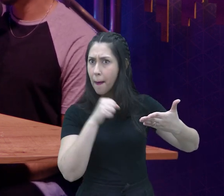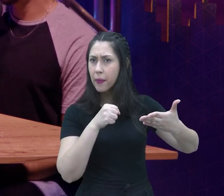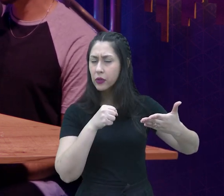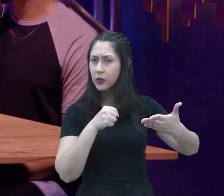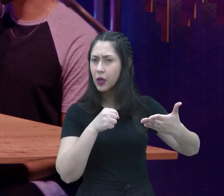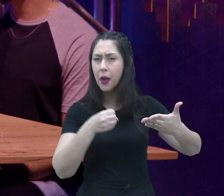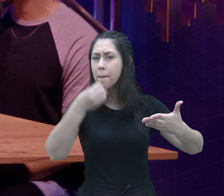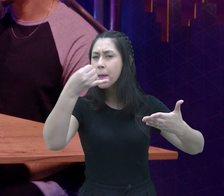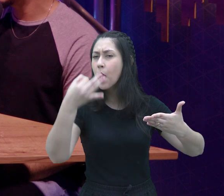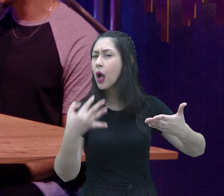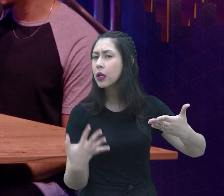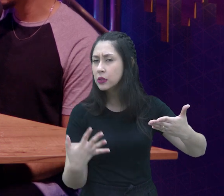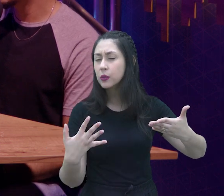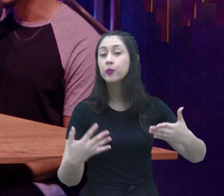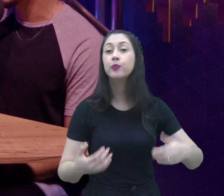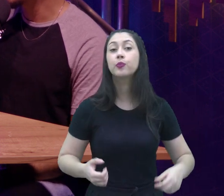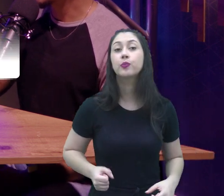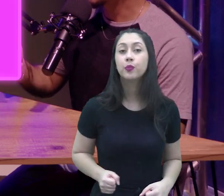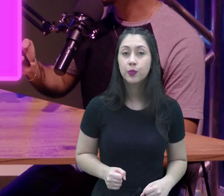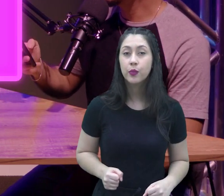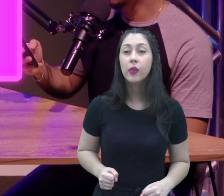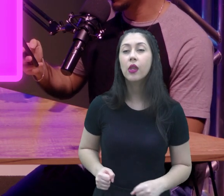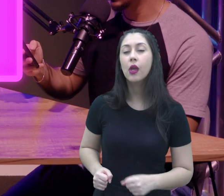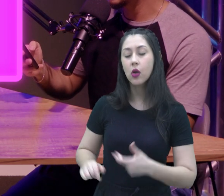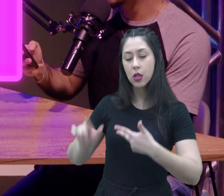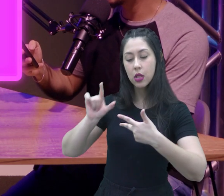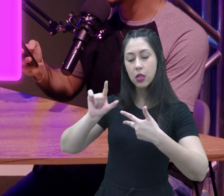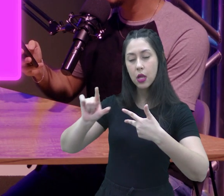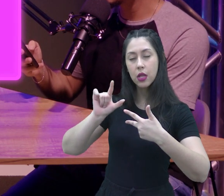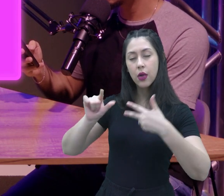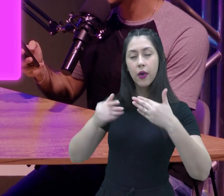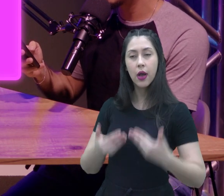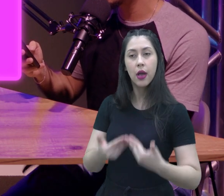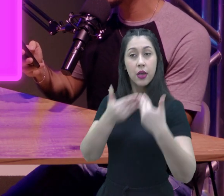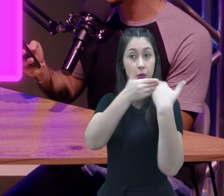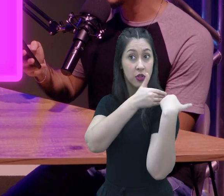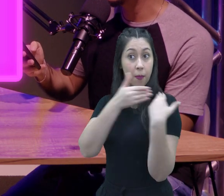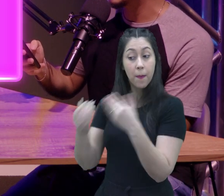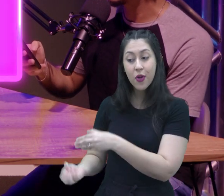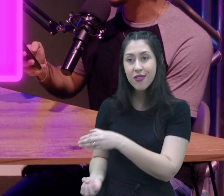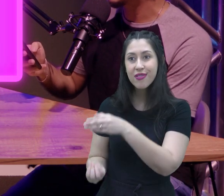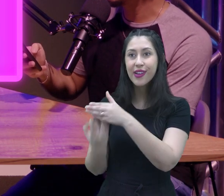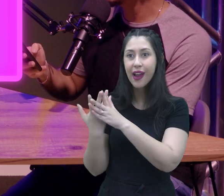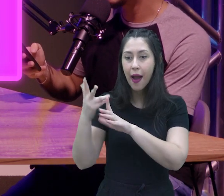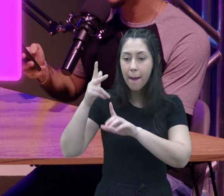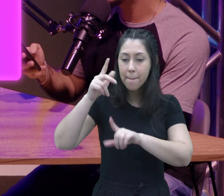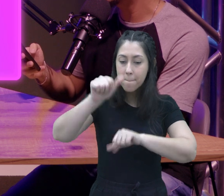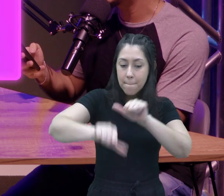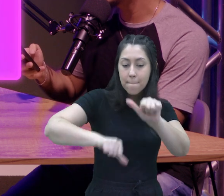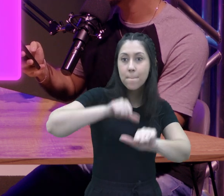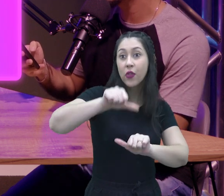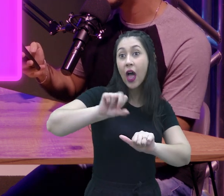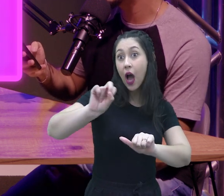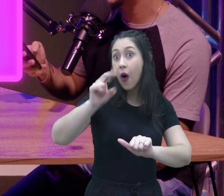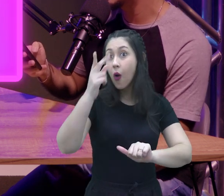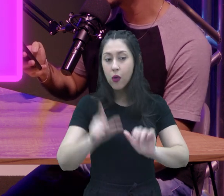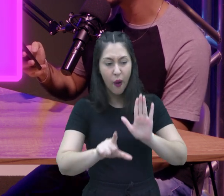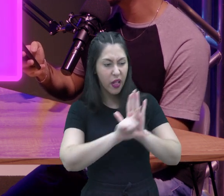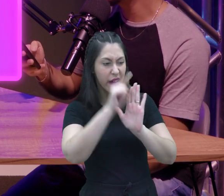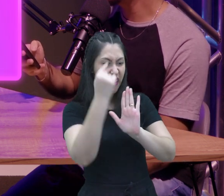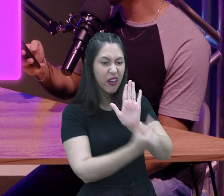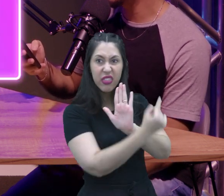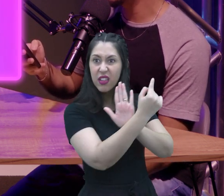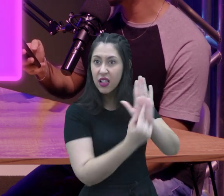a definição do poder legislativo. O poder legislativo é responsável por criar, alterar e revogar